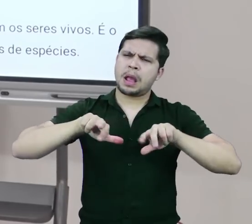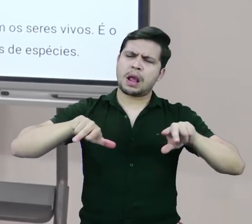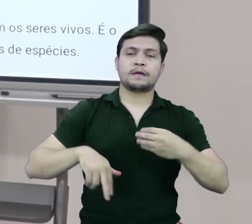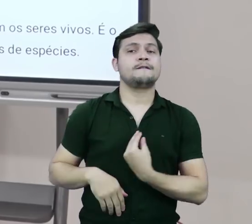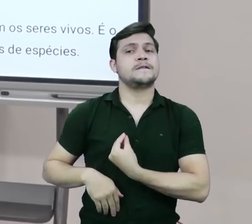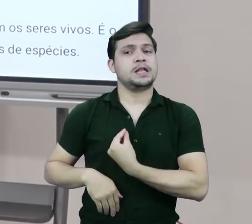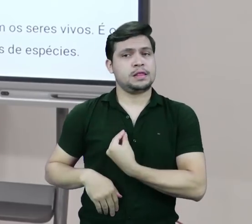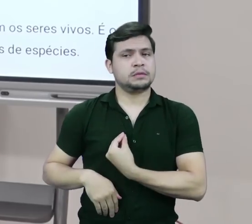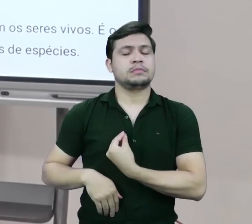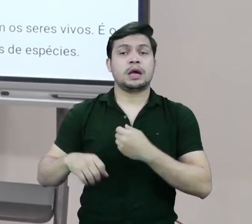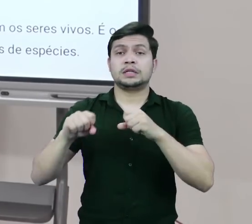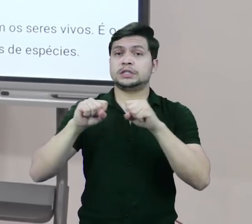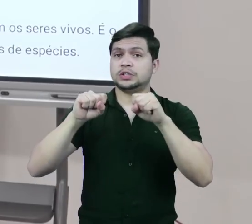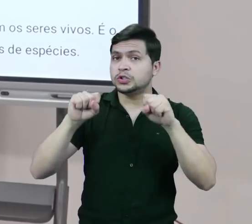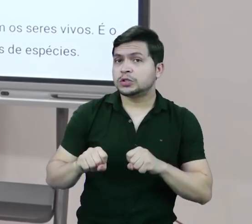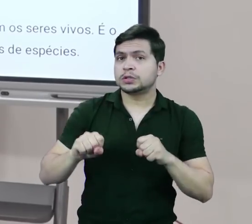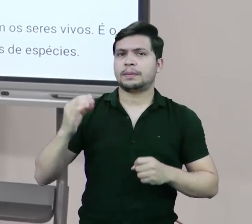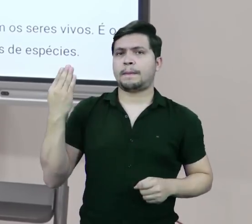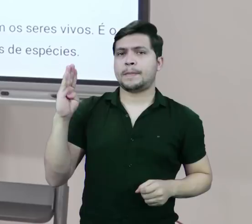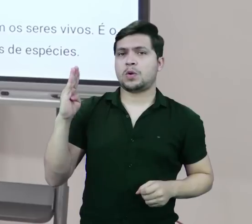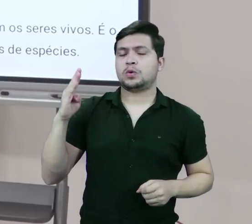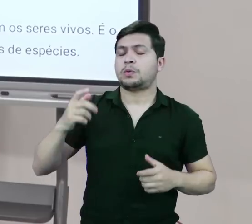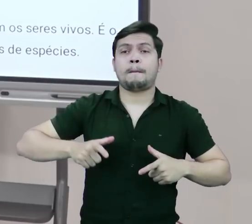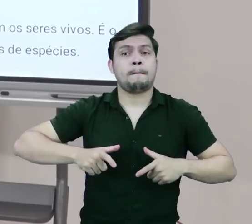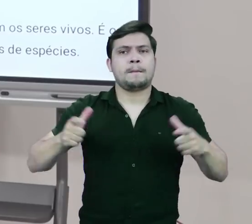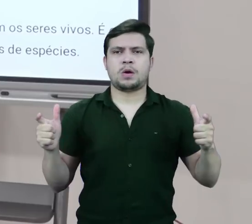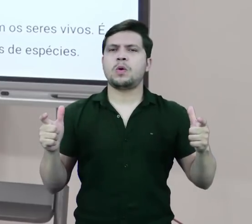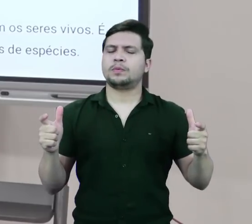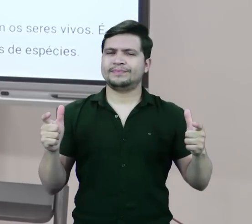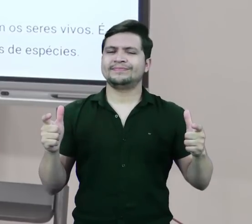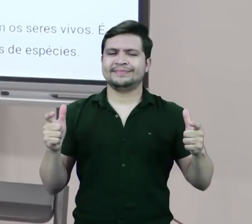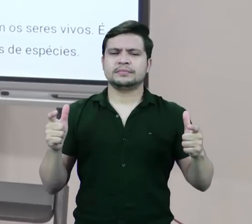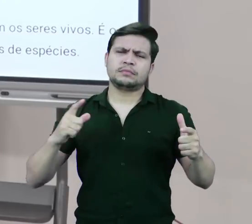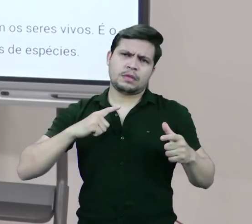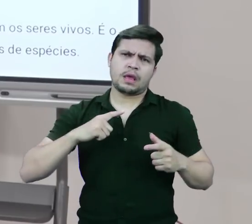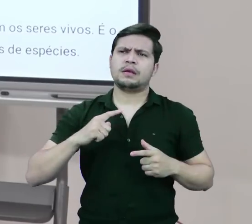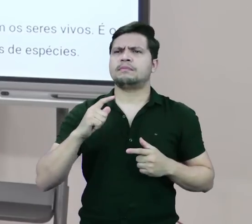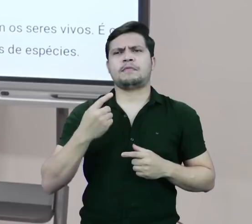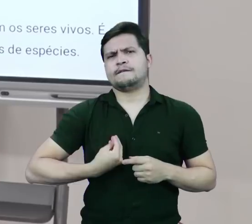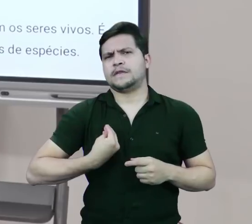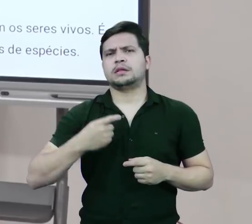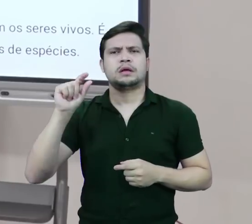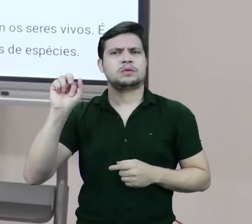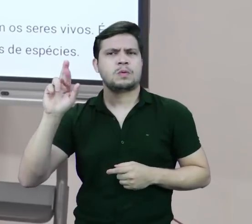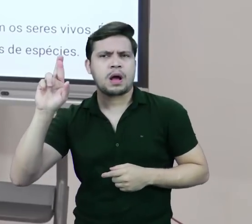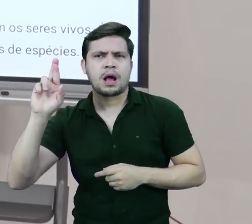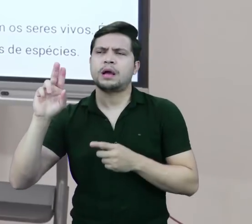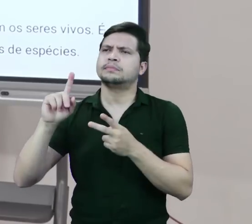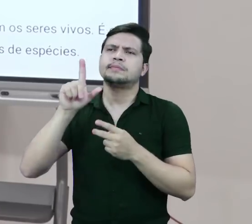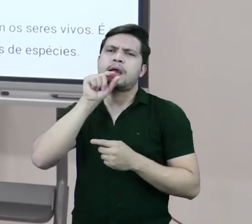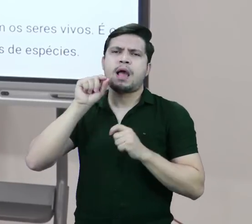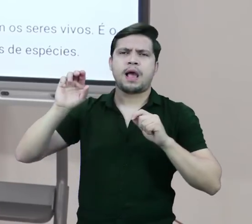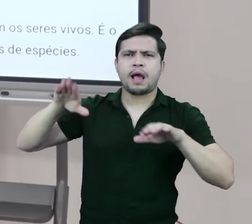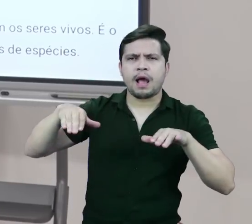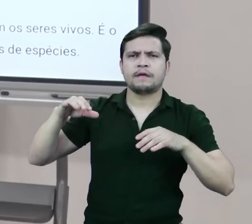vivos. É o maior sistema biológico da Terra. Então, a gente encontra formas de vida em todos esses ambientes. No ar, as aves,